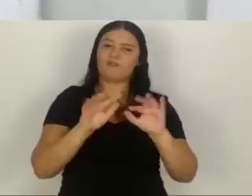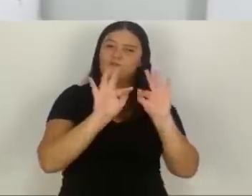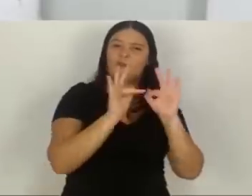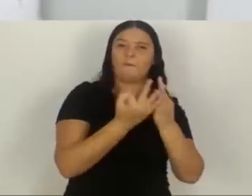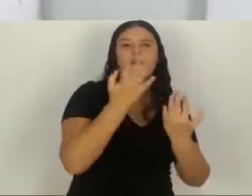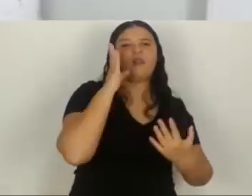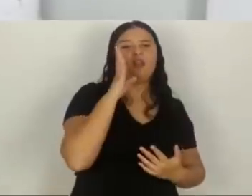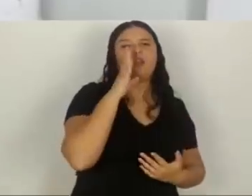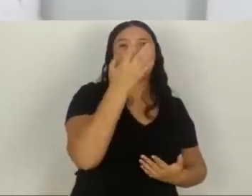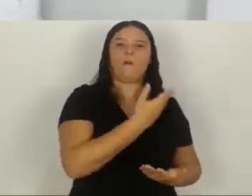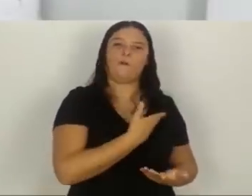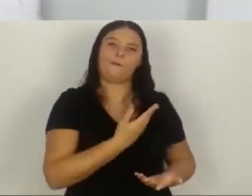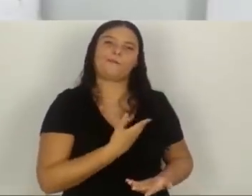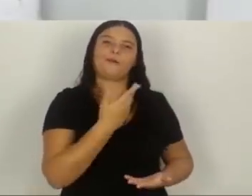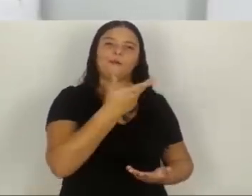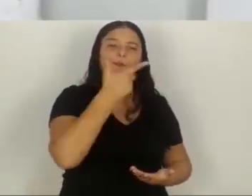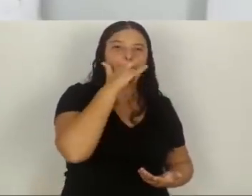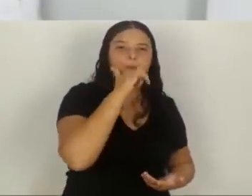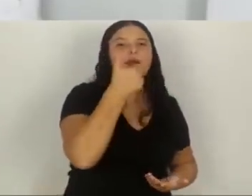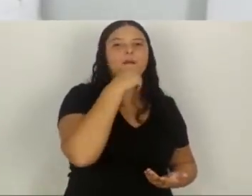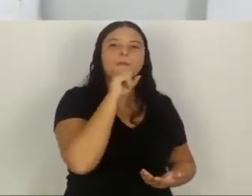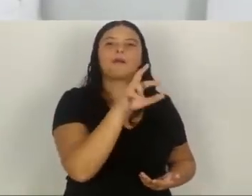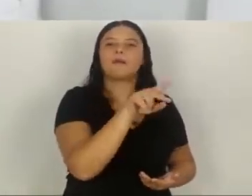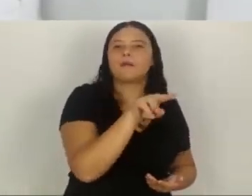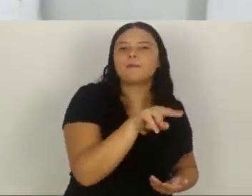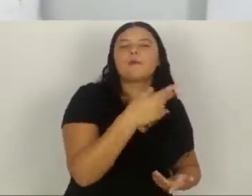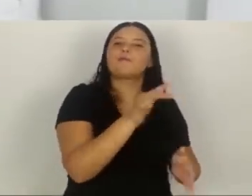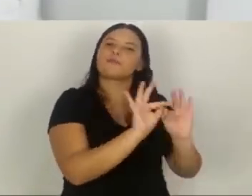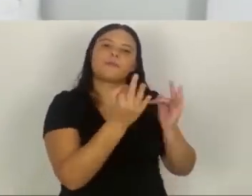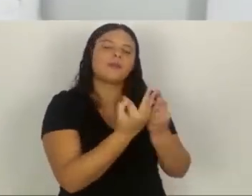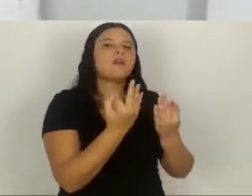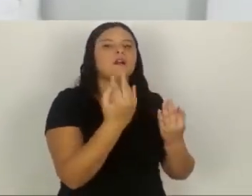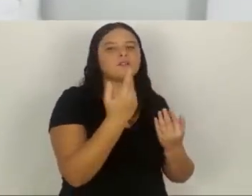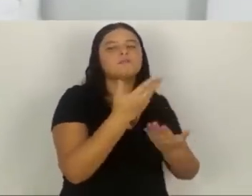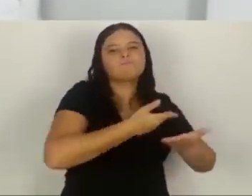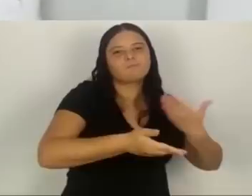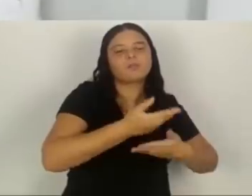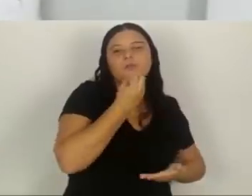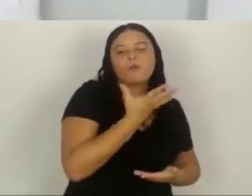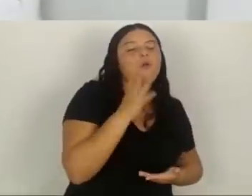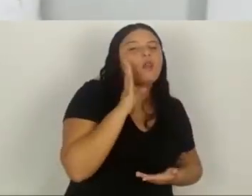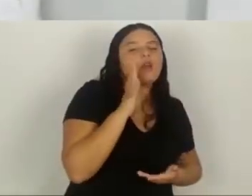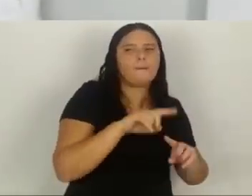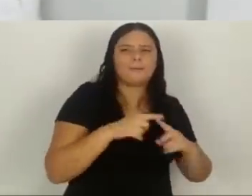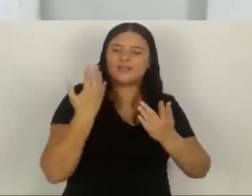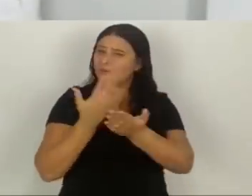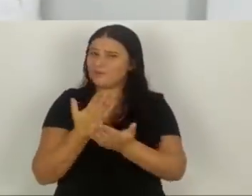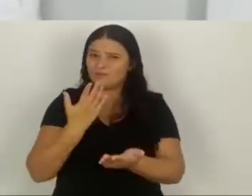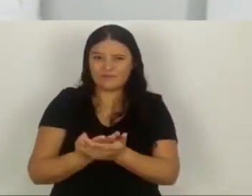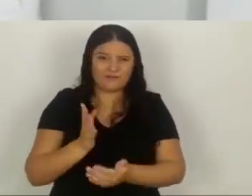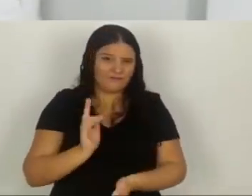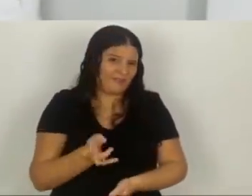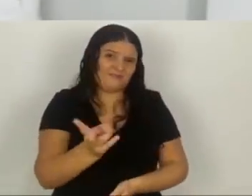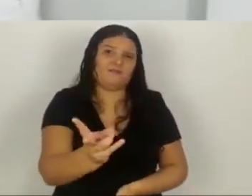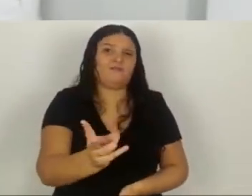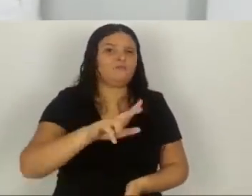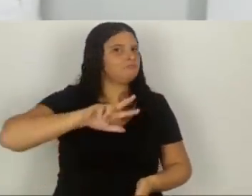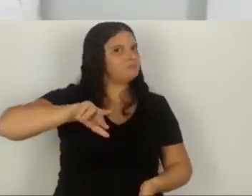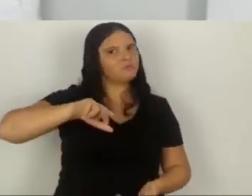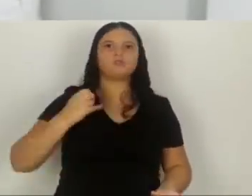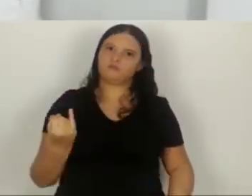muito legal com a família, né? Com os pais, irmãos, familiares. Mas estudar não é uma coisa para sempre, né? Eu